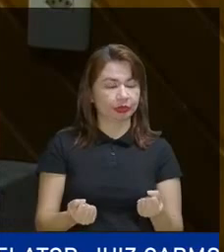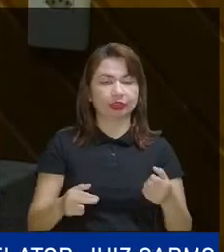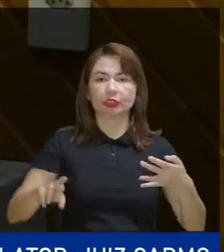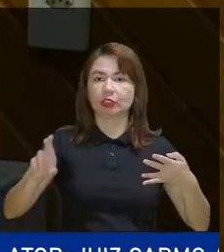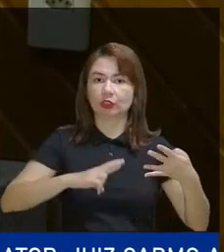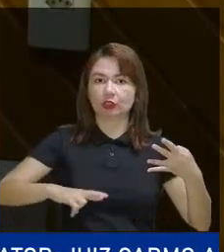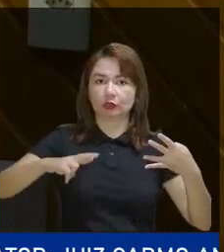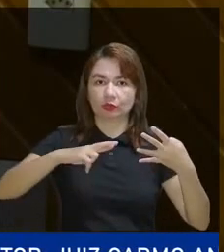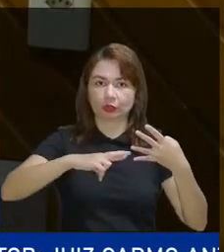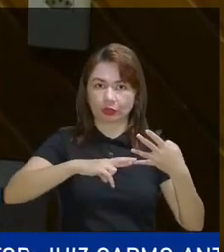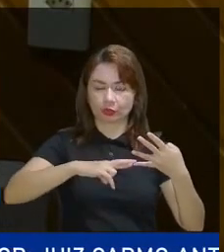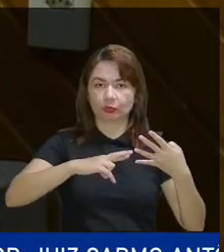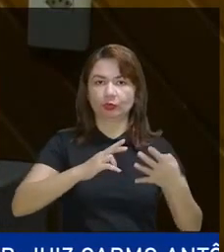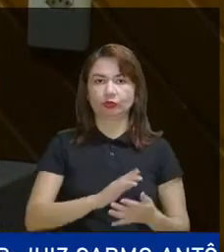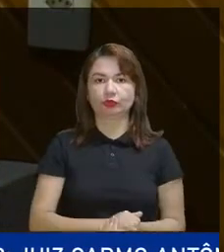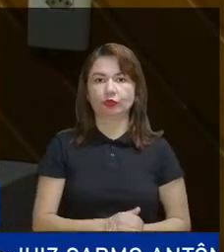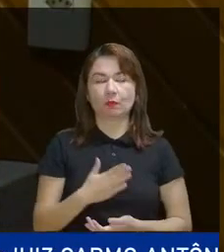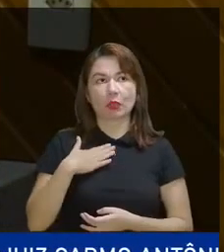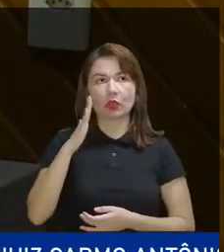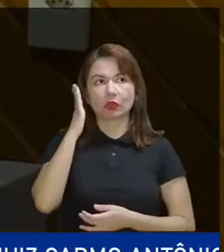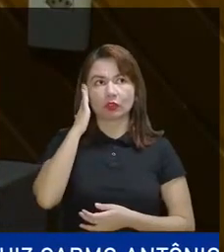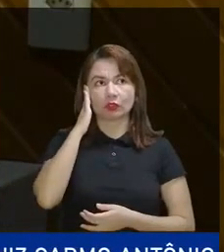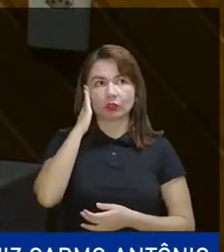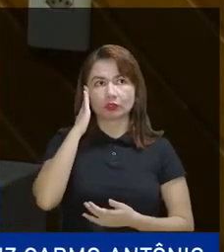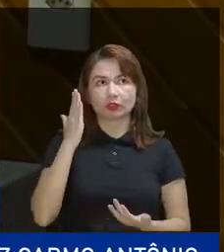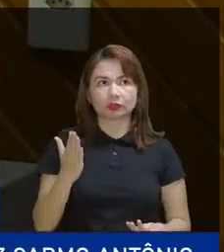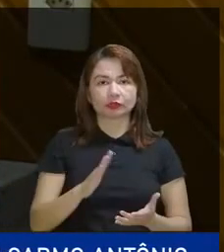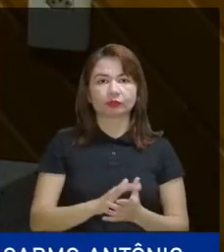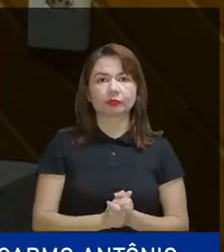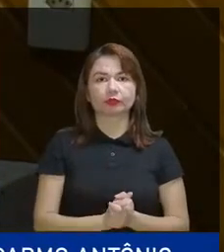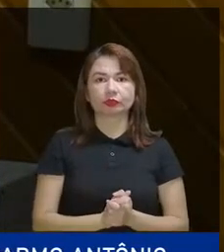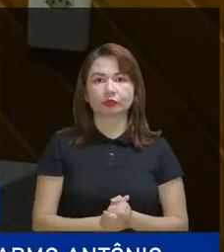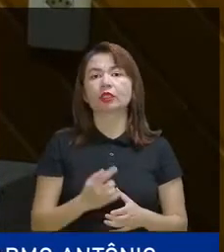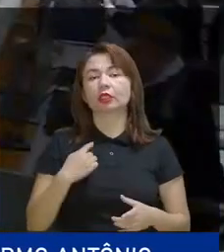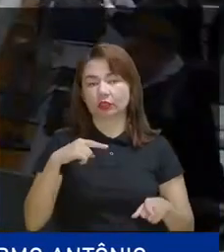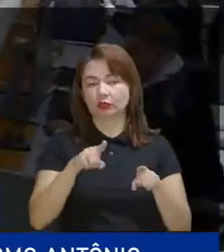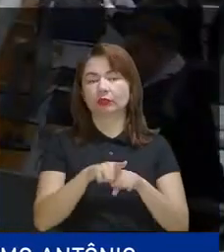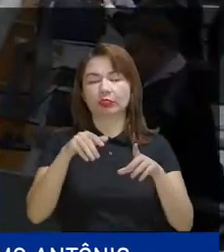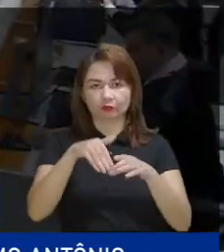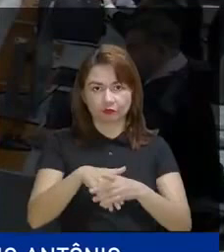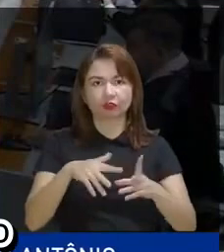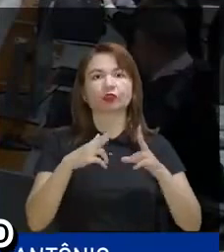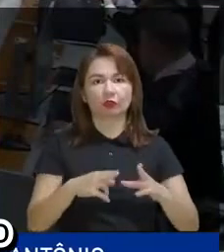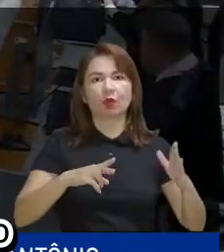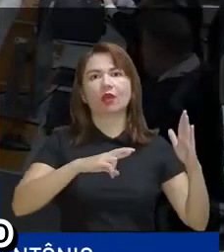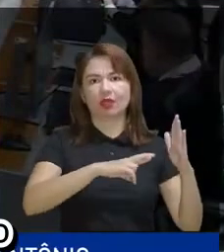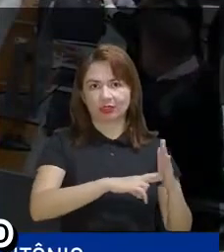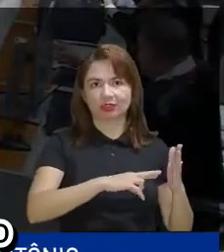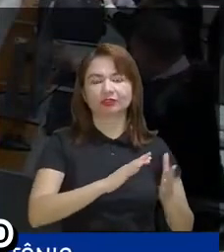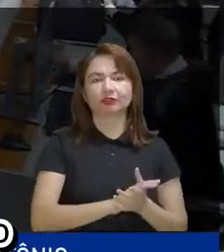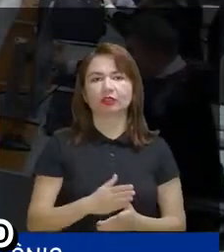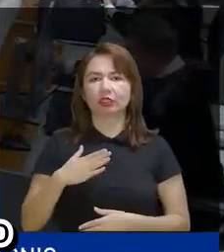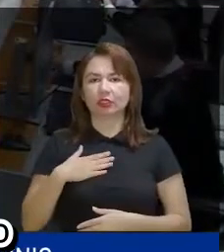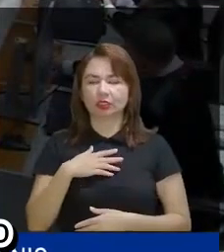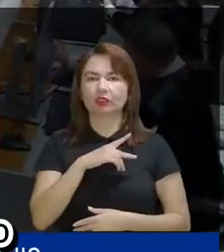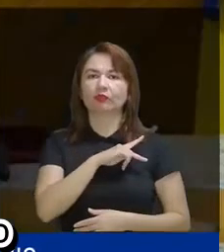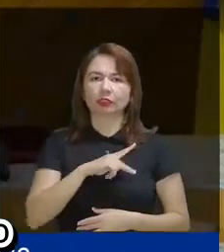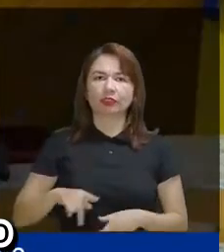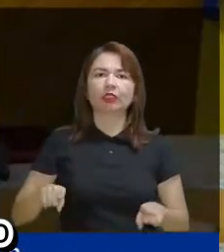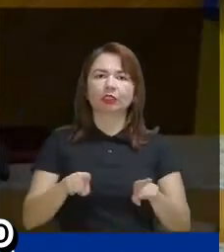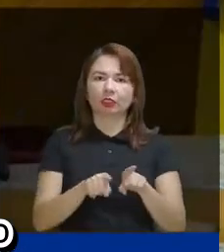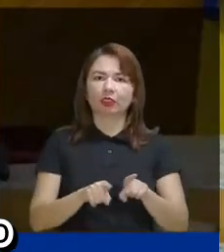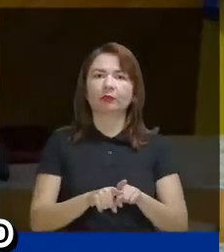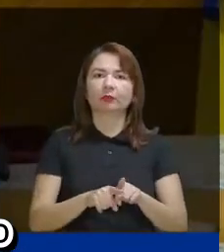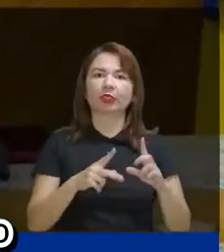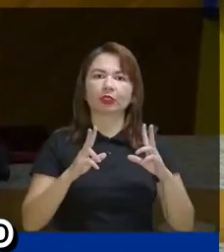recurso, também tenho este mesmo entendimento e, por esta razão, o acompanho integralmente, senhor presidente. Eu também acompanho, anuncio o resultado. O TRE da